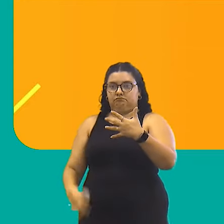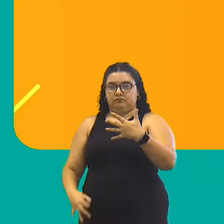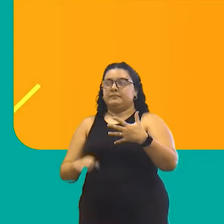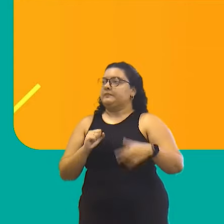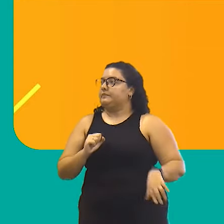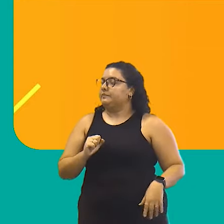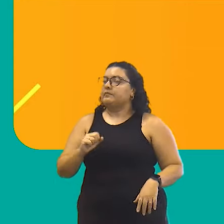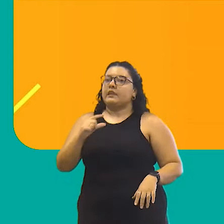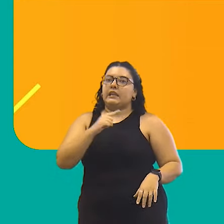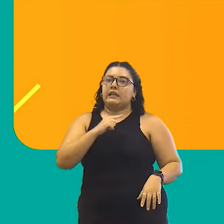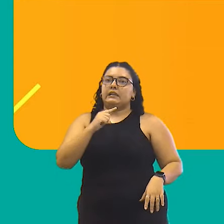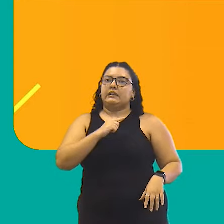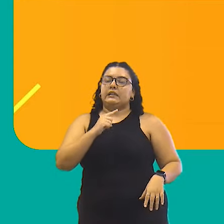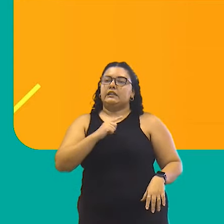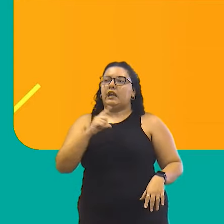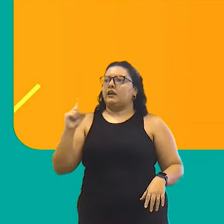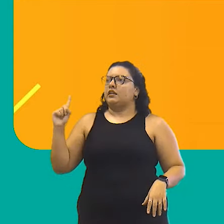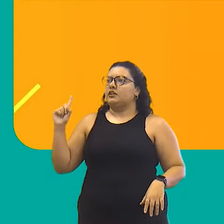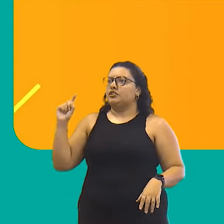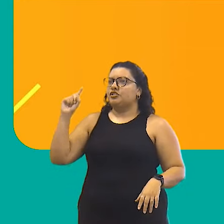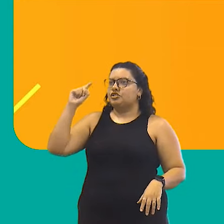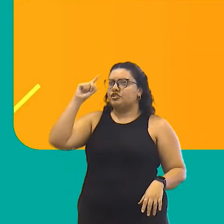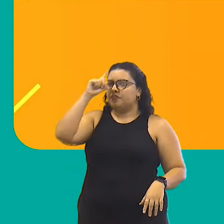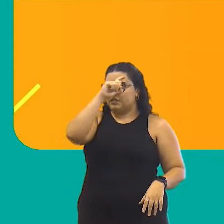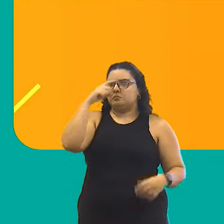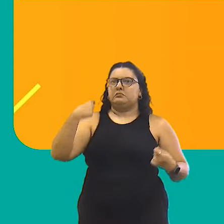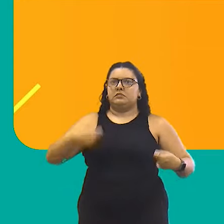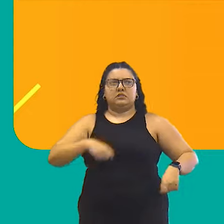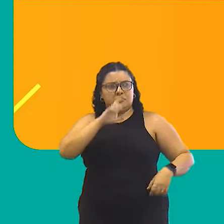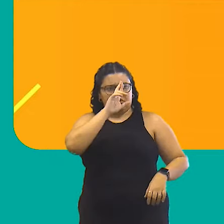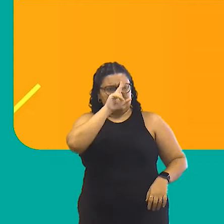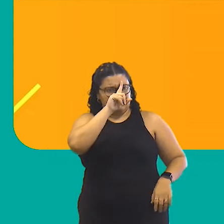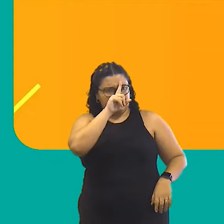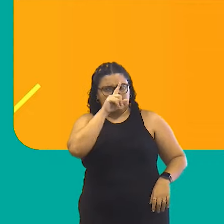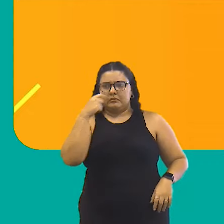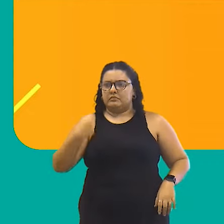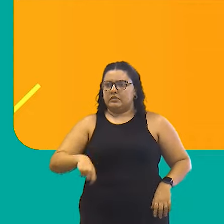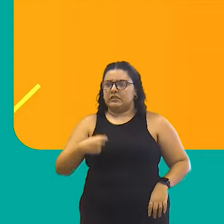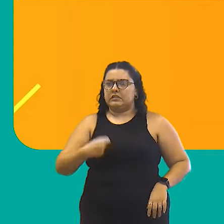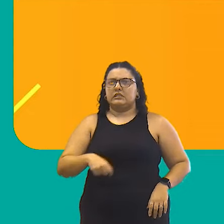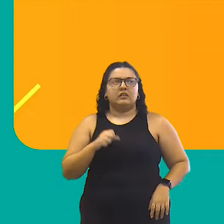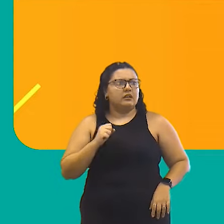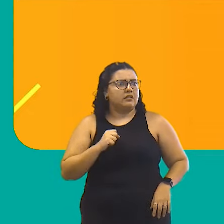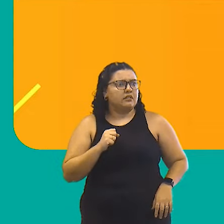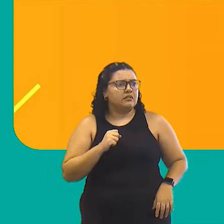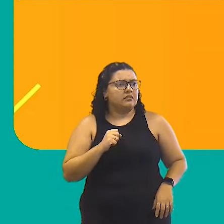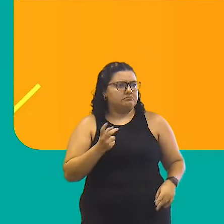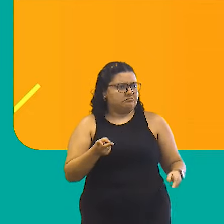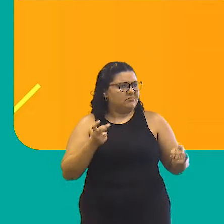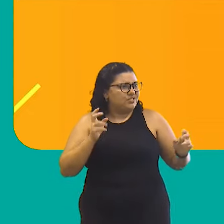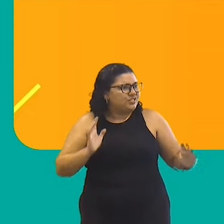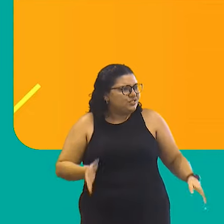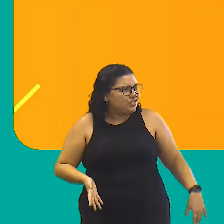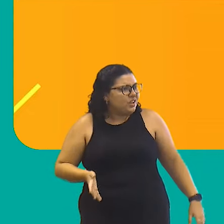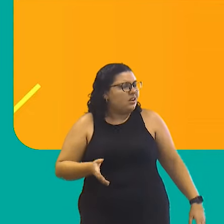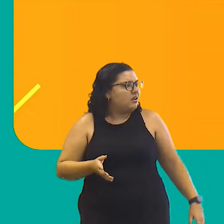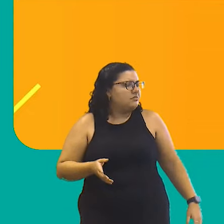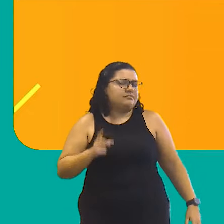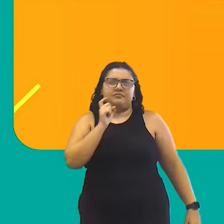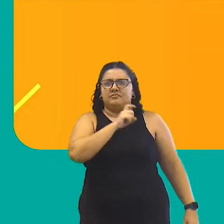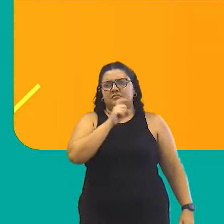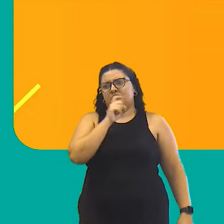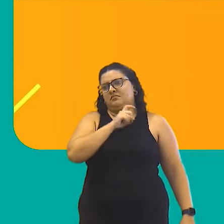que questão difícil, eu tenho que errar. Quem aqui já ouviu que tem que errar questão difícil? Tudo mentira,